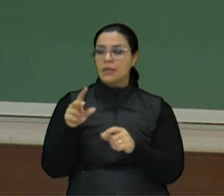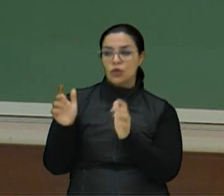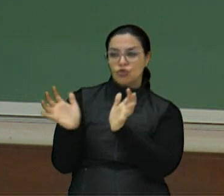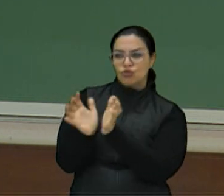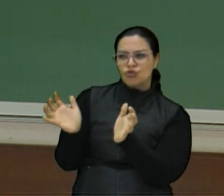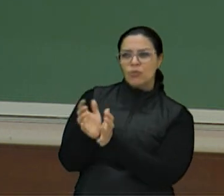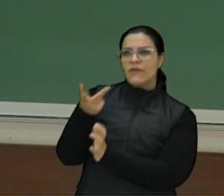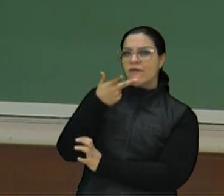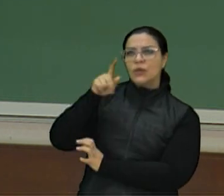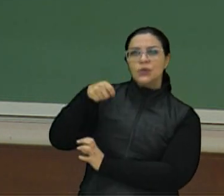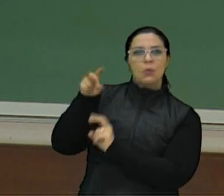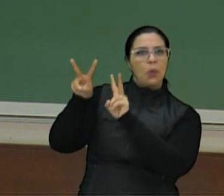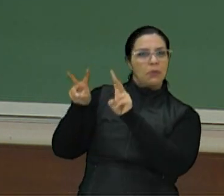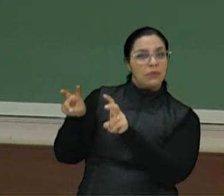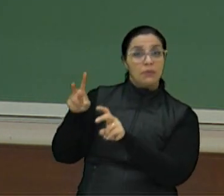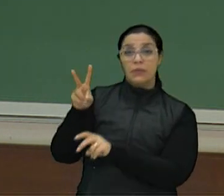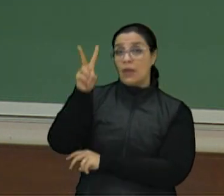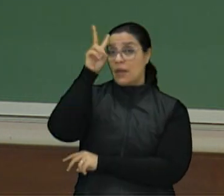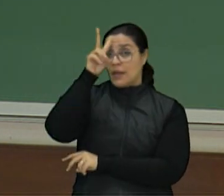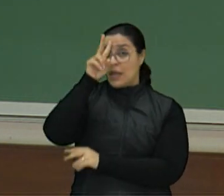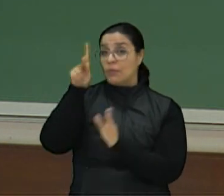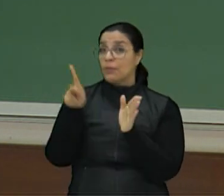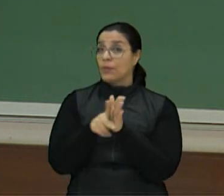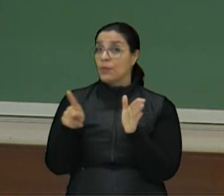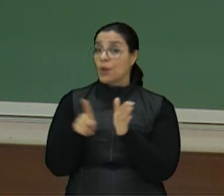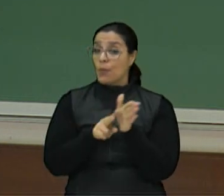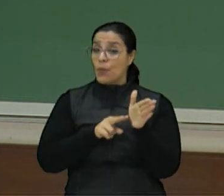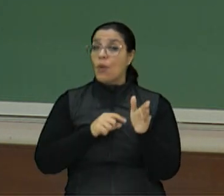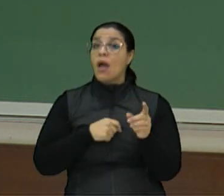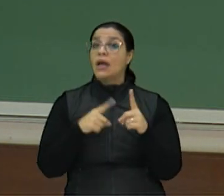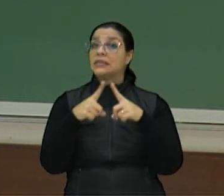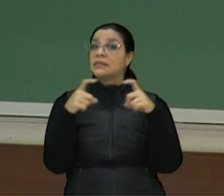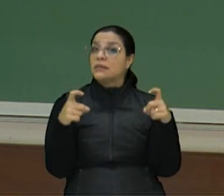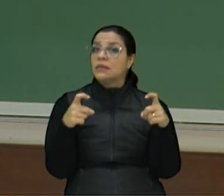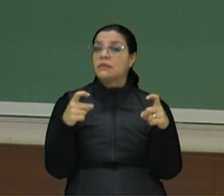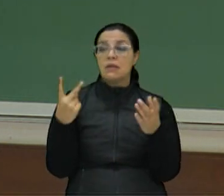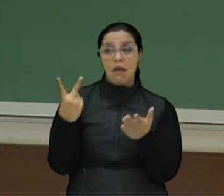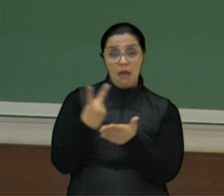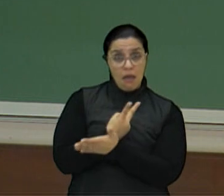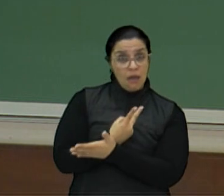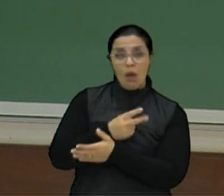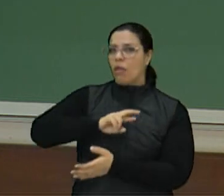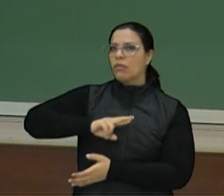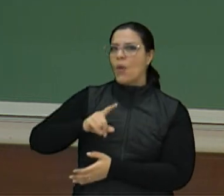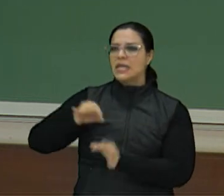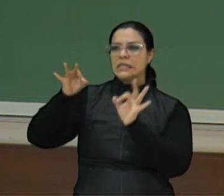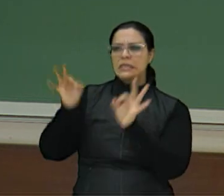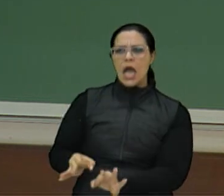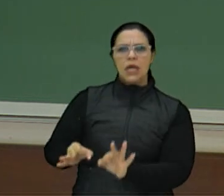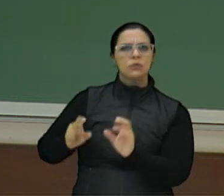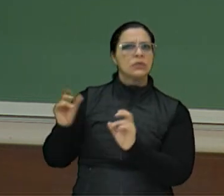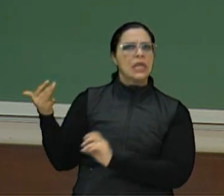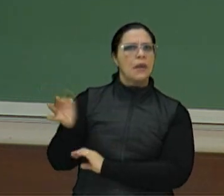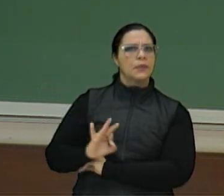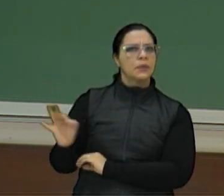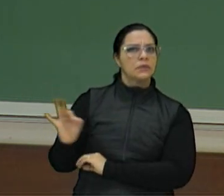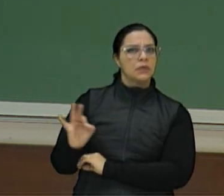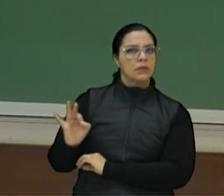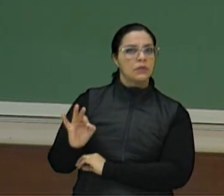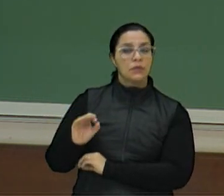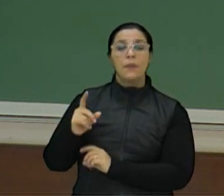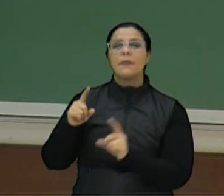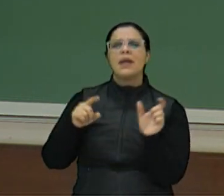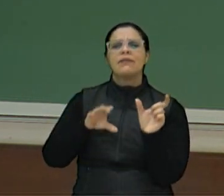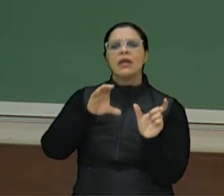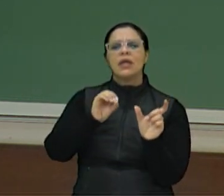o assunto. Lembre-se que a ciência aceita erro. A ciência não é dogmática. Um dogma